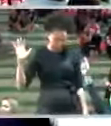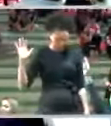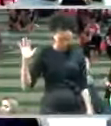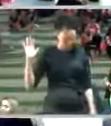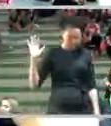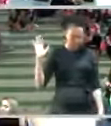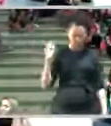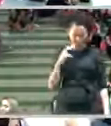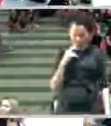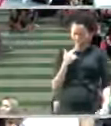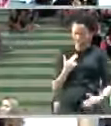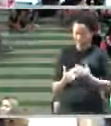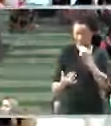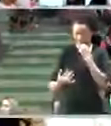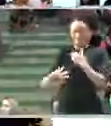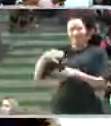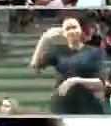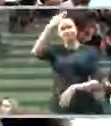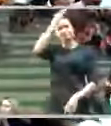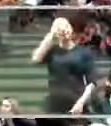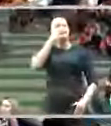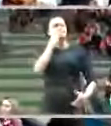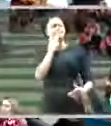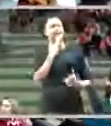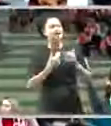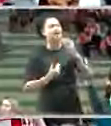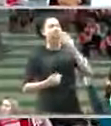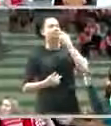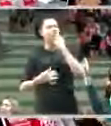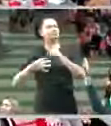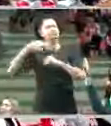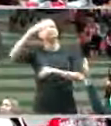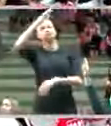É a arca, não sou eu não, é a arca.